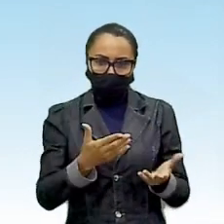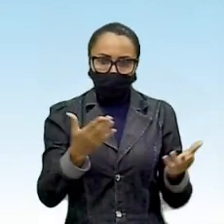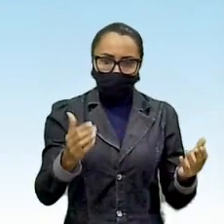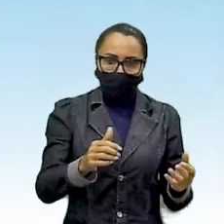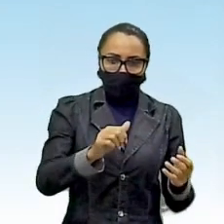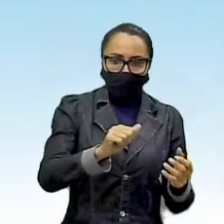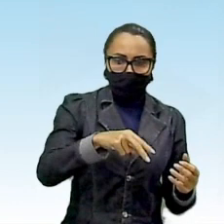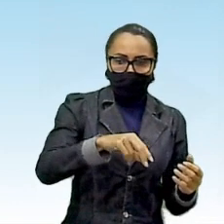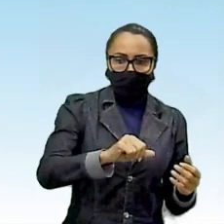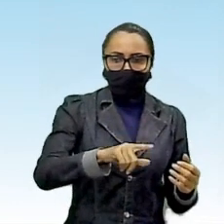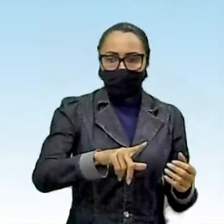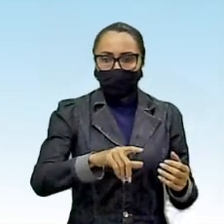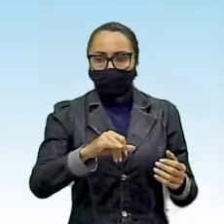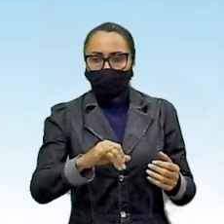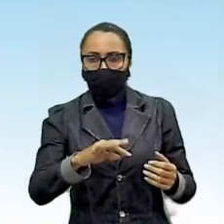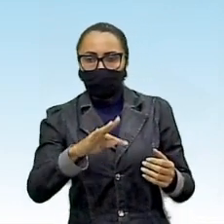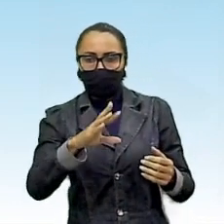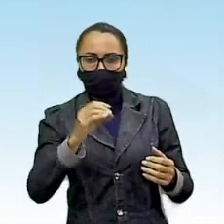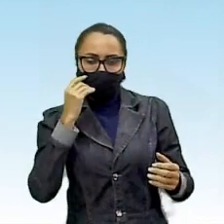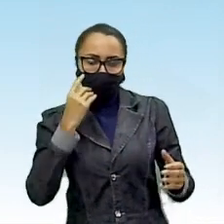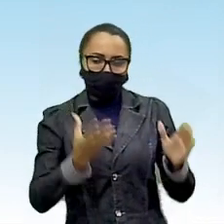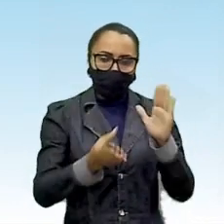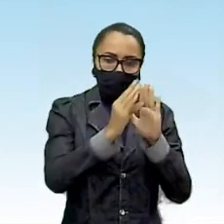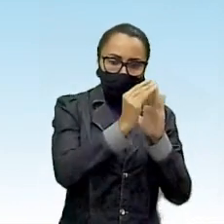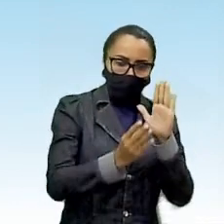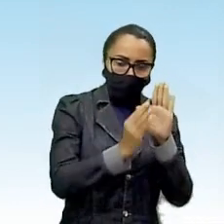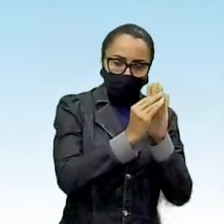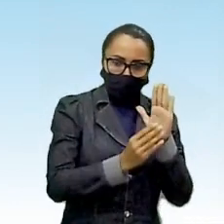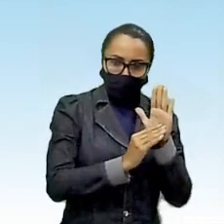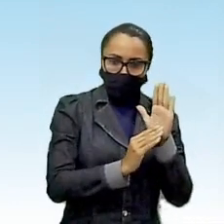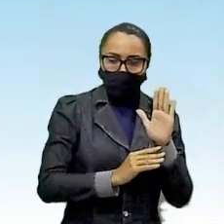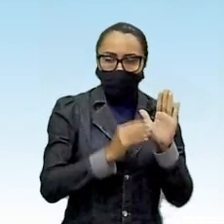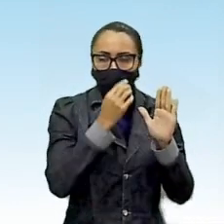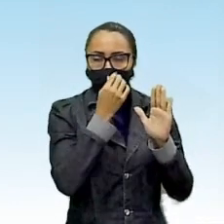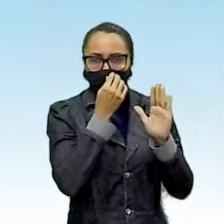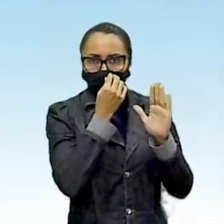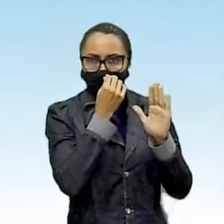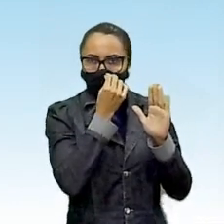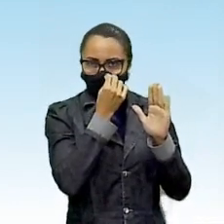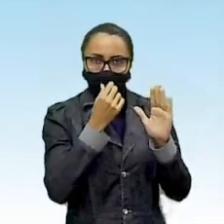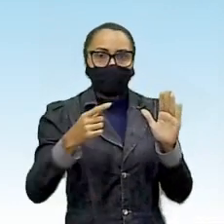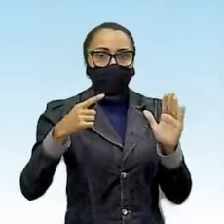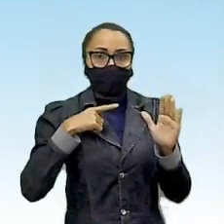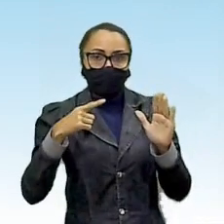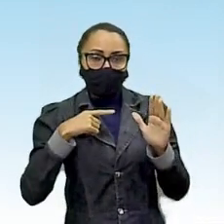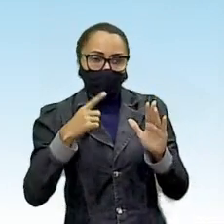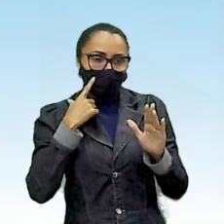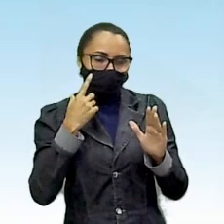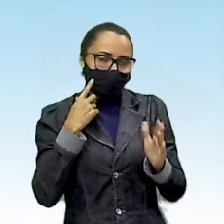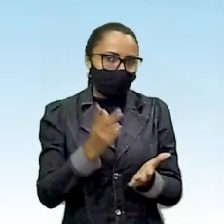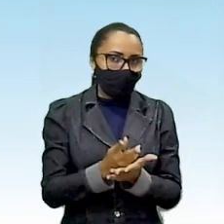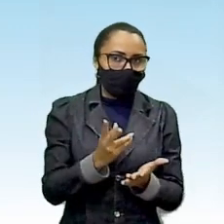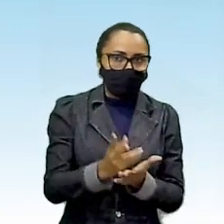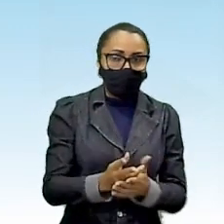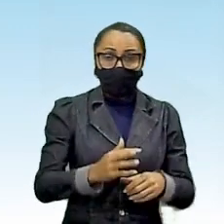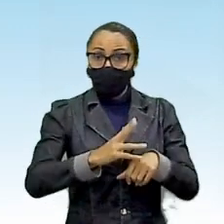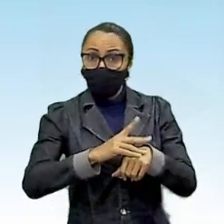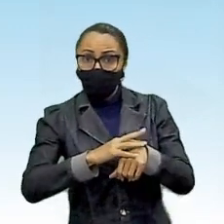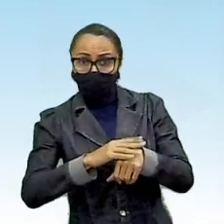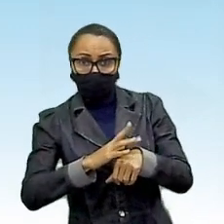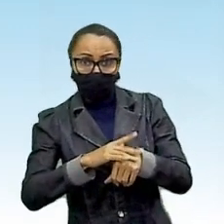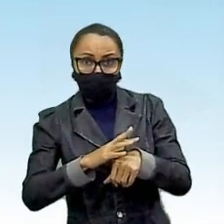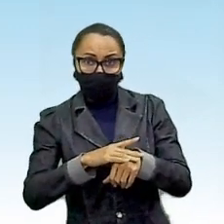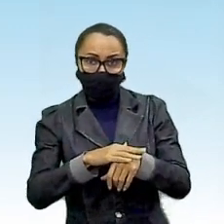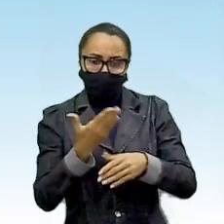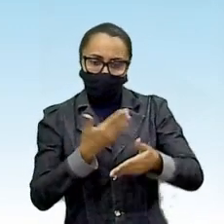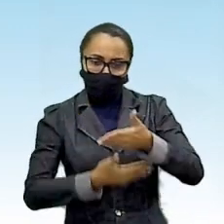relatório anual, e aí foi incluído o conteúdo, né, a necessidade de ter incidência e prevalência de doenças relacionadas ao